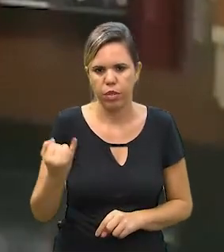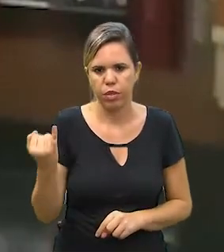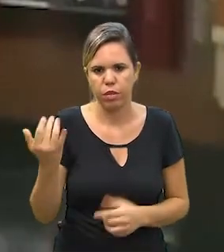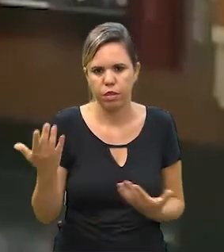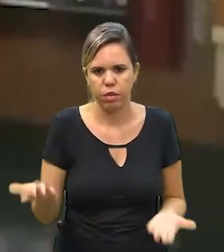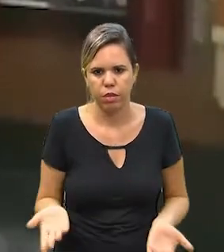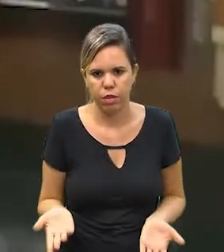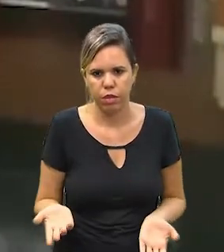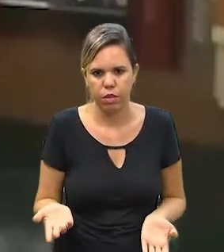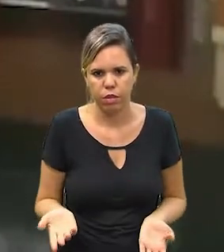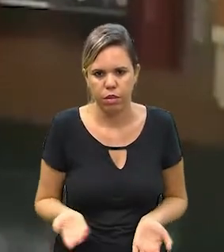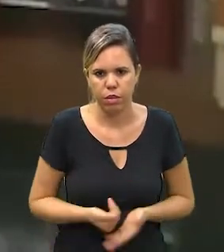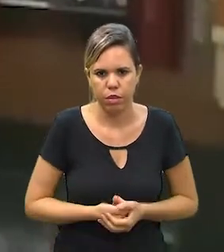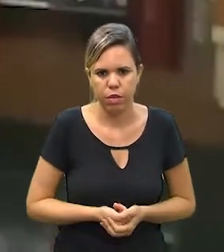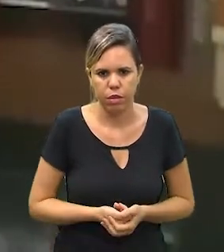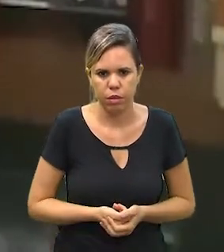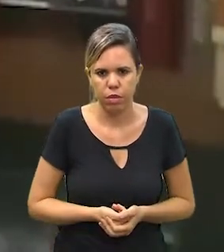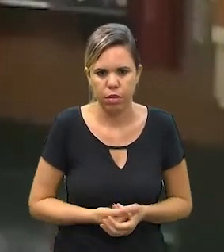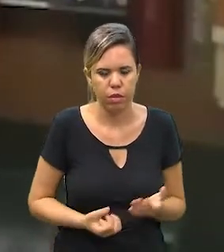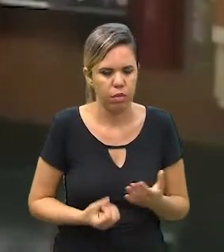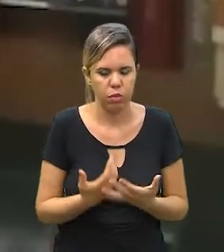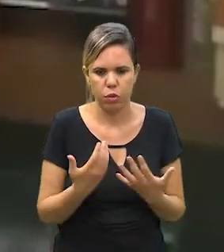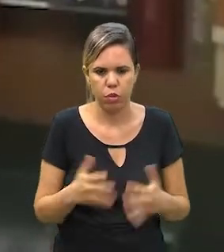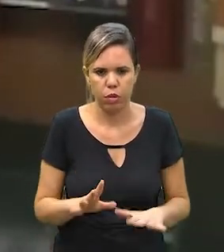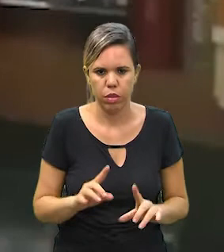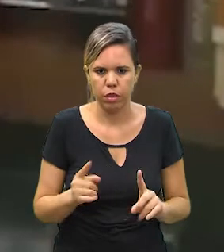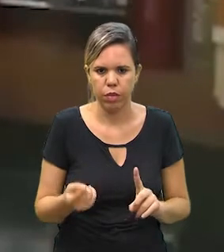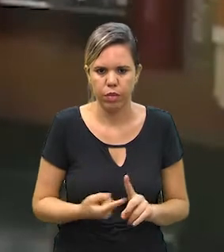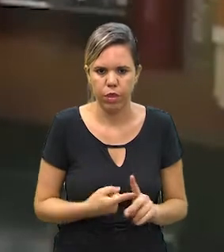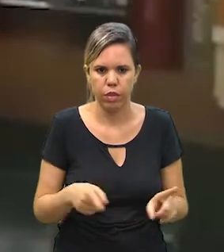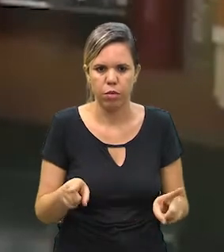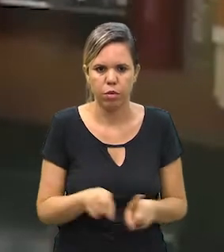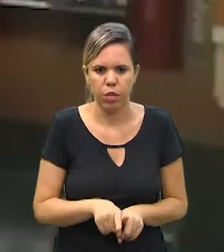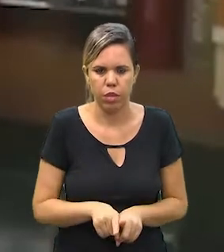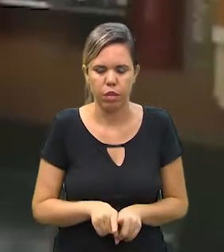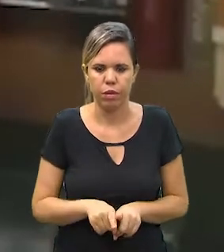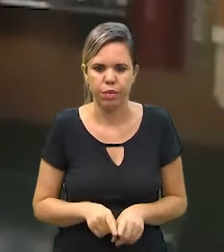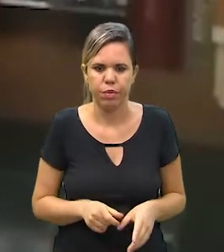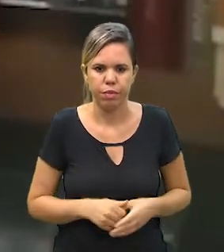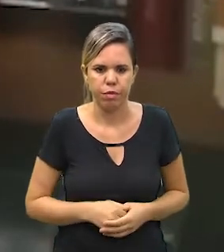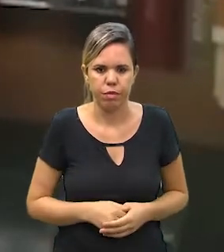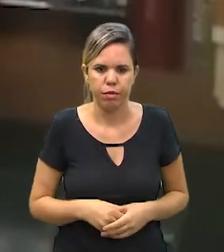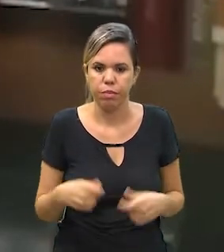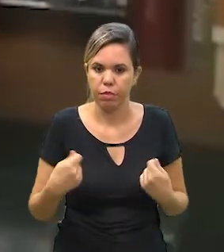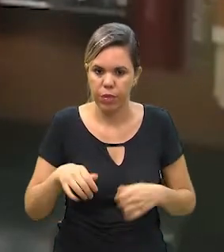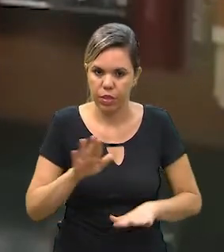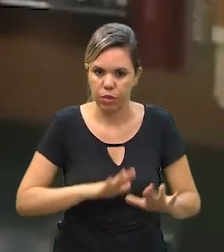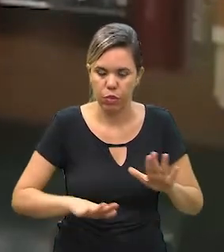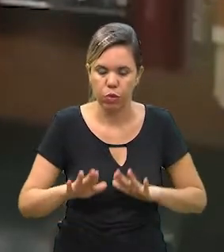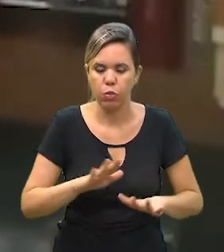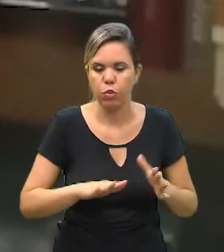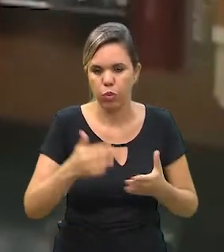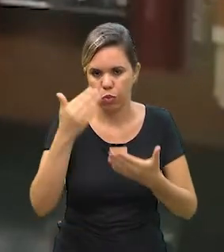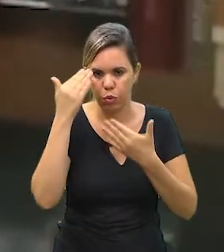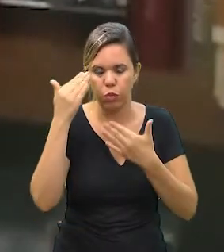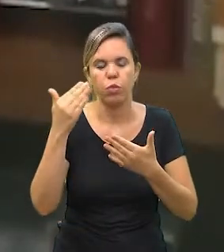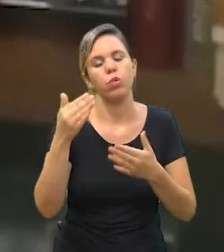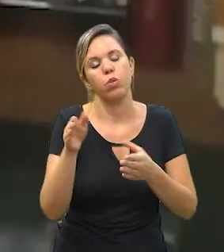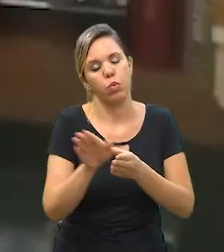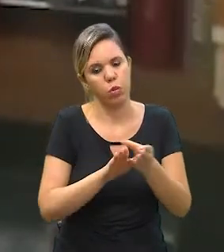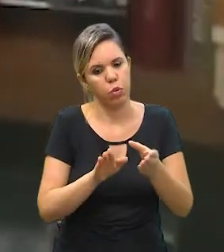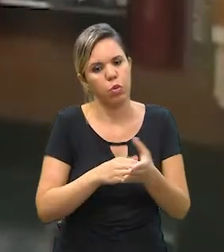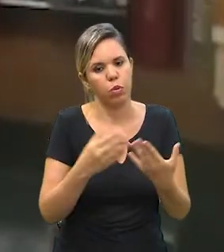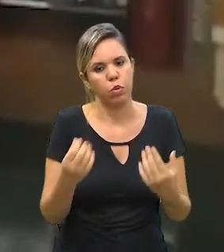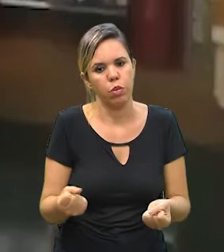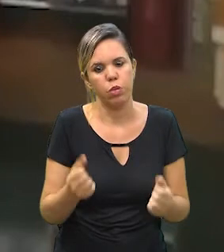quem tem endometriose, caso não queira engravidar, que também tome os cuidados necessários, seguindo a orientação médica.